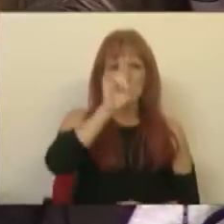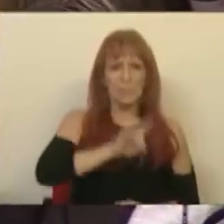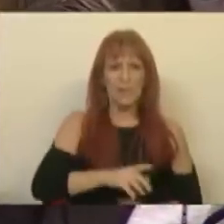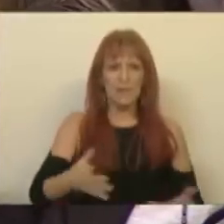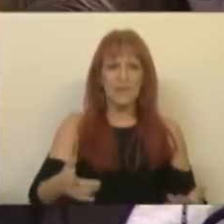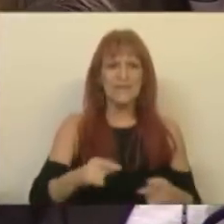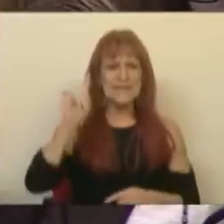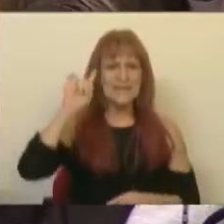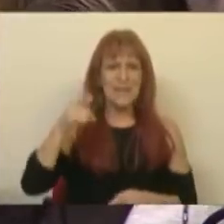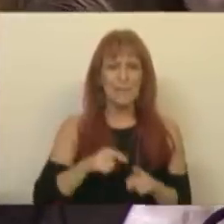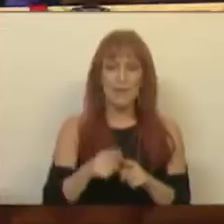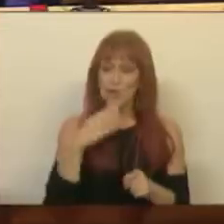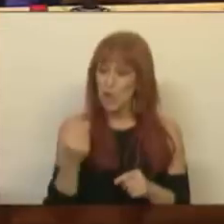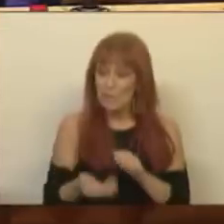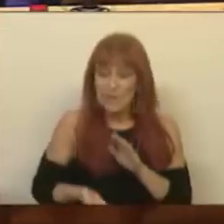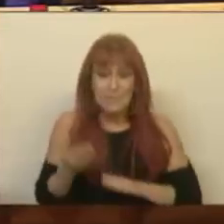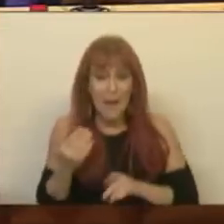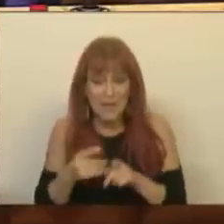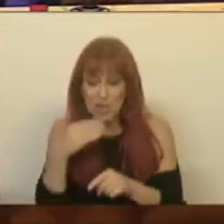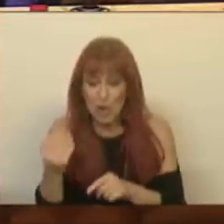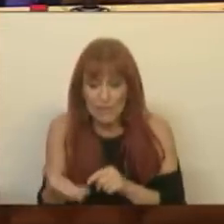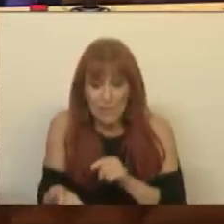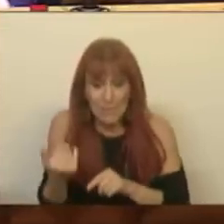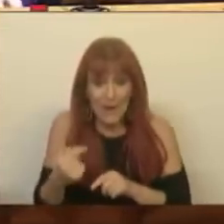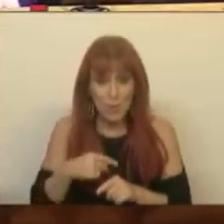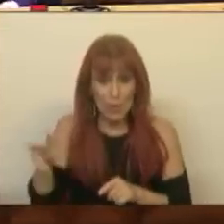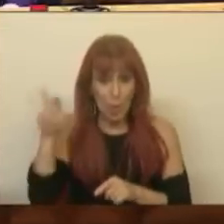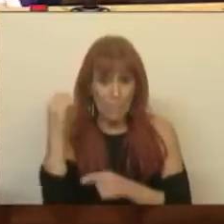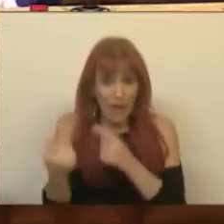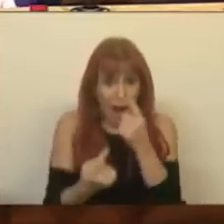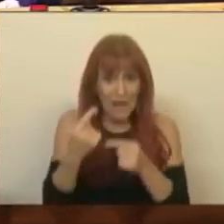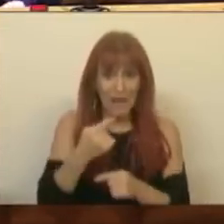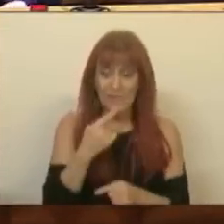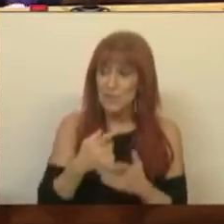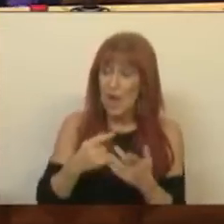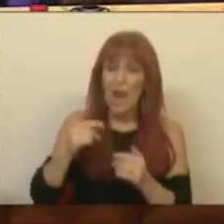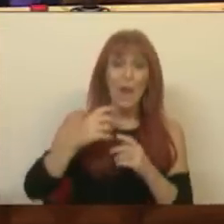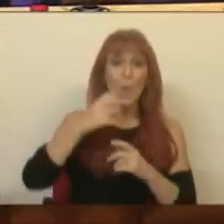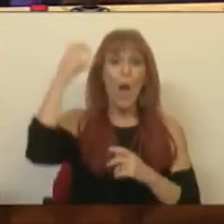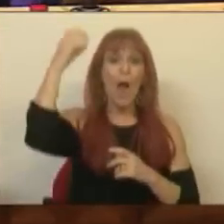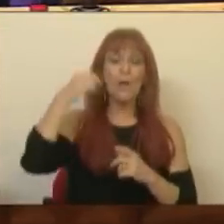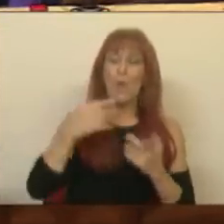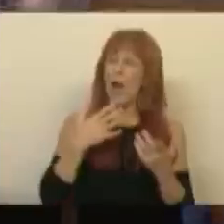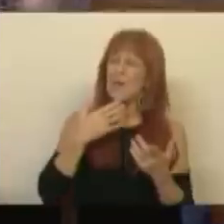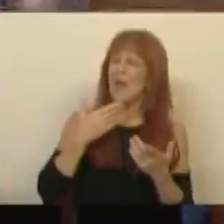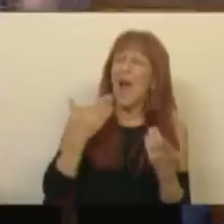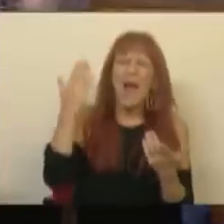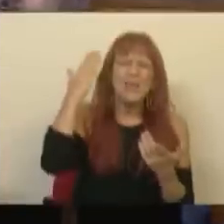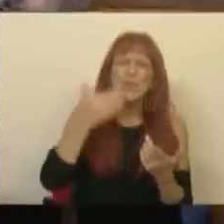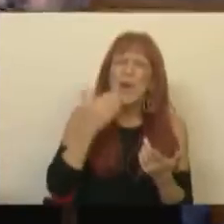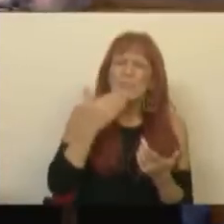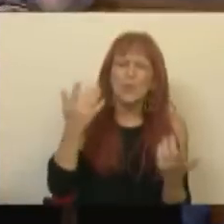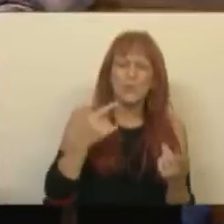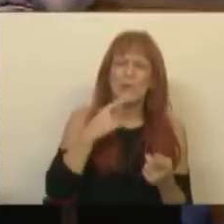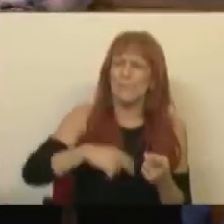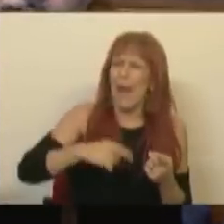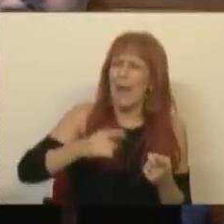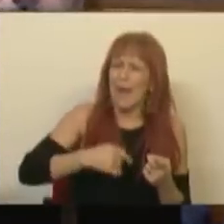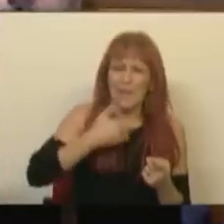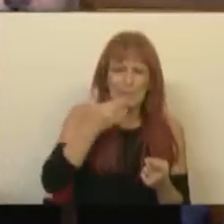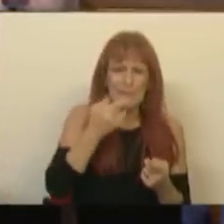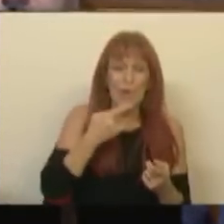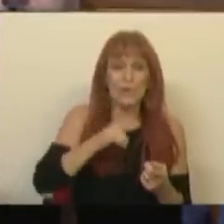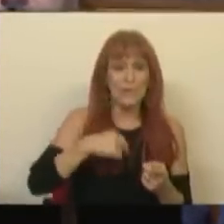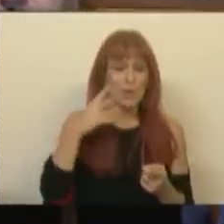sabe que os mais jovens os mais jovens quando ouvem alguém dizer assim algo que considero um absurdo e repete essa